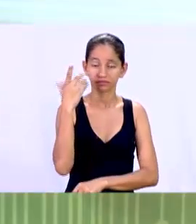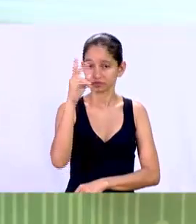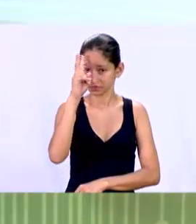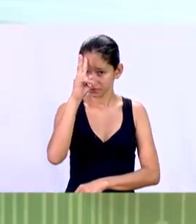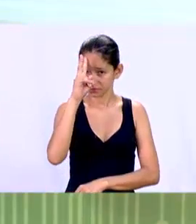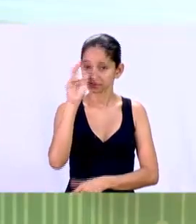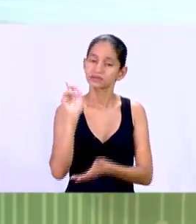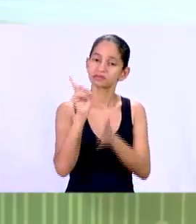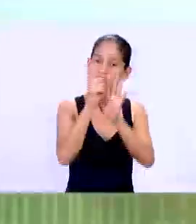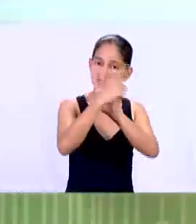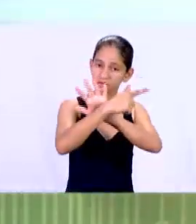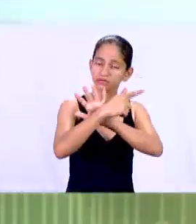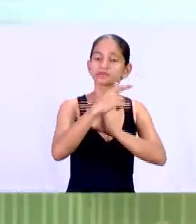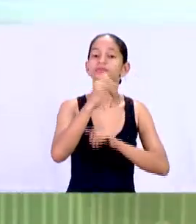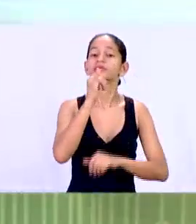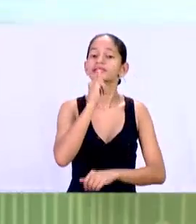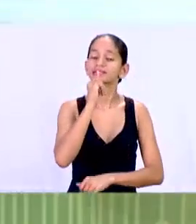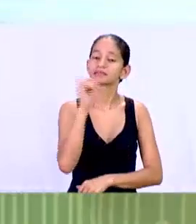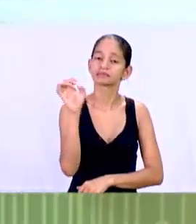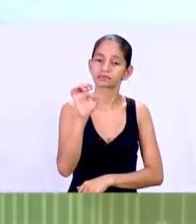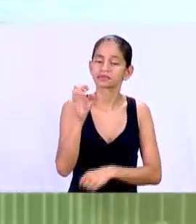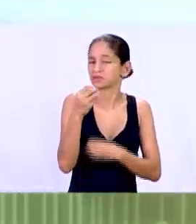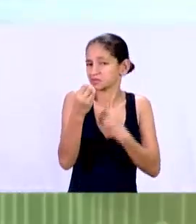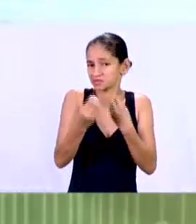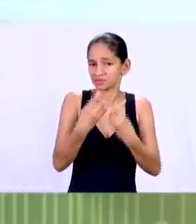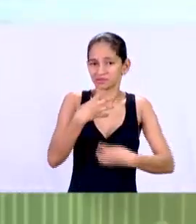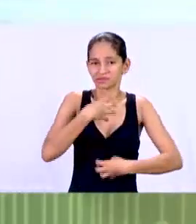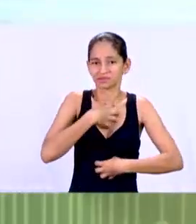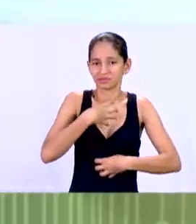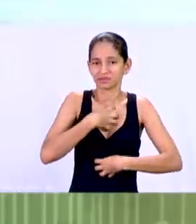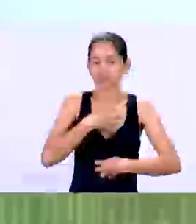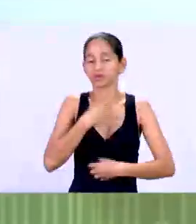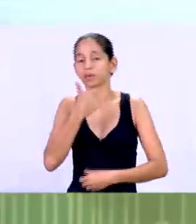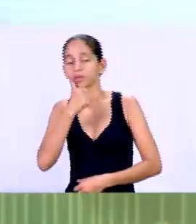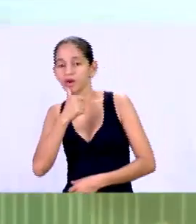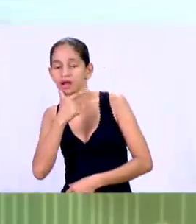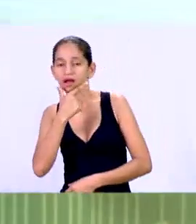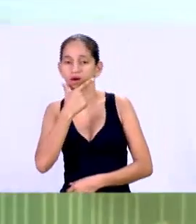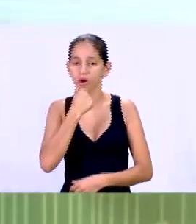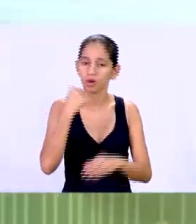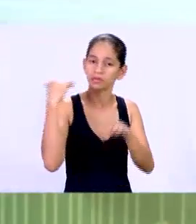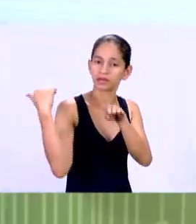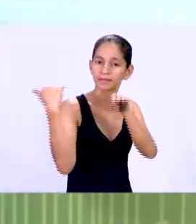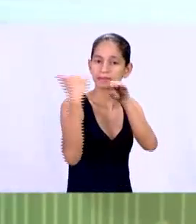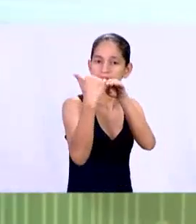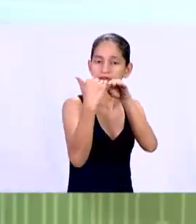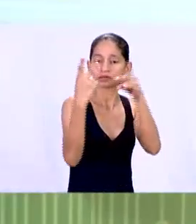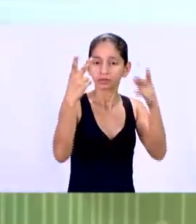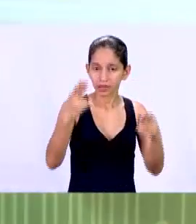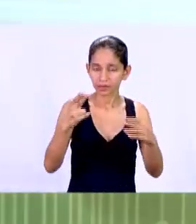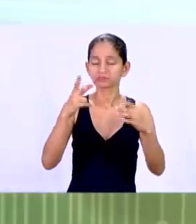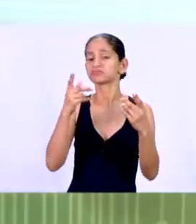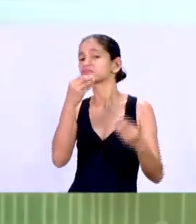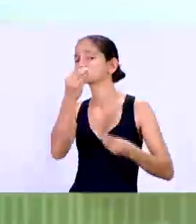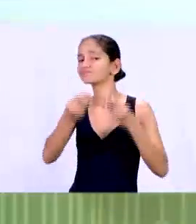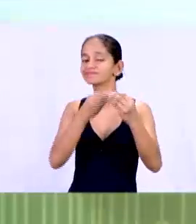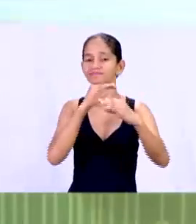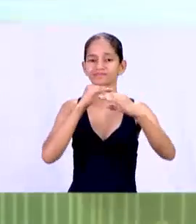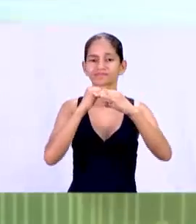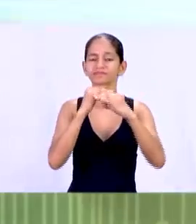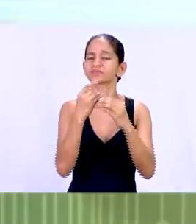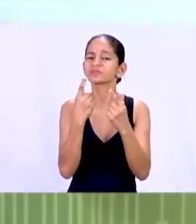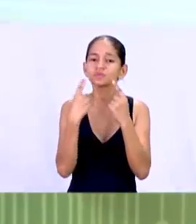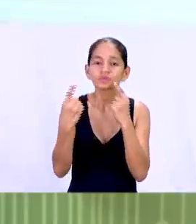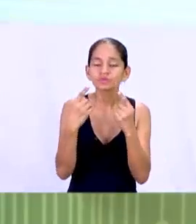questão de gênero, né? Como que o homem deve tratar a mulher, como que a mulher deve tratar o homem, como que nas relações sociais se